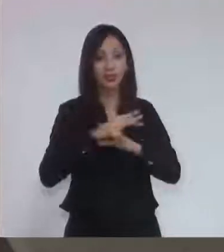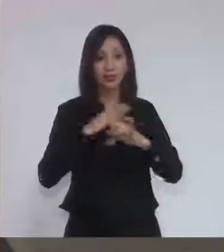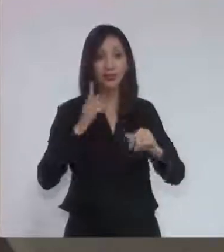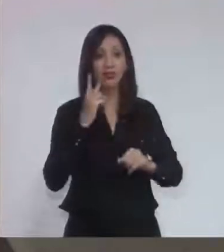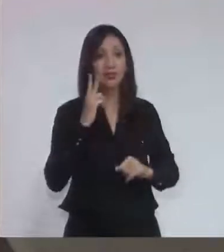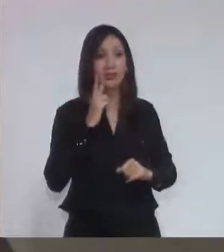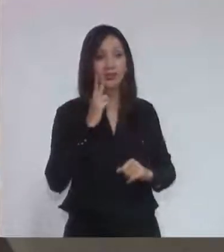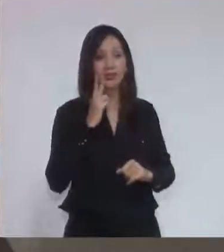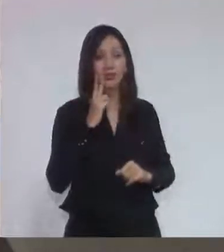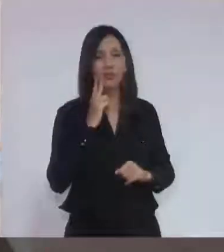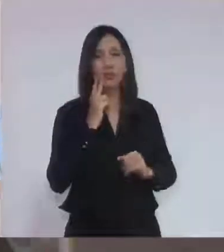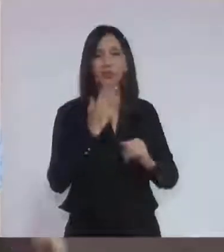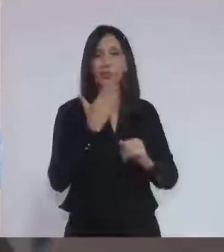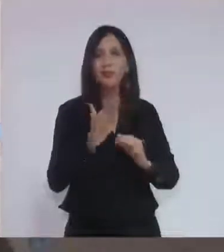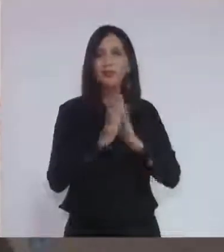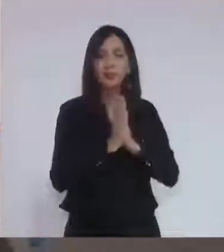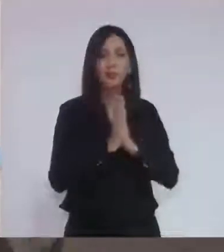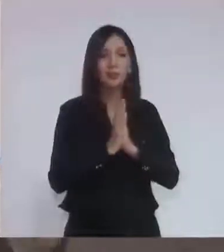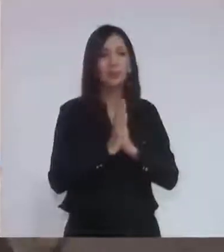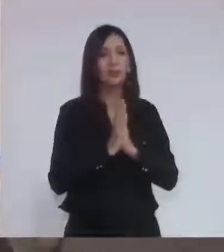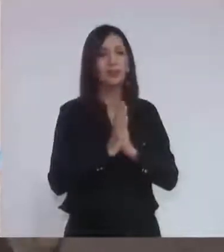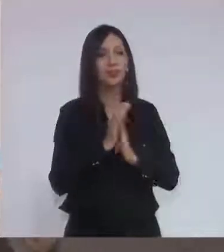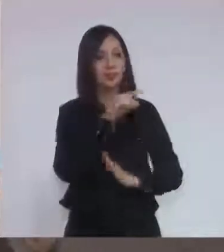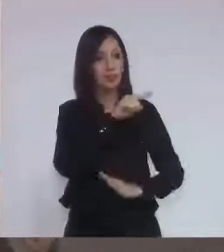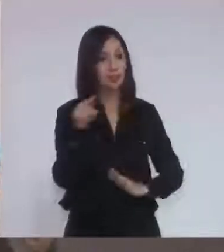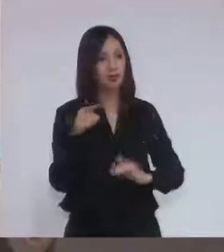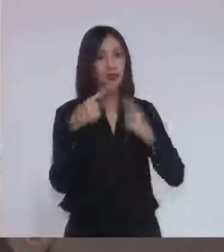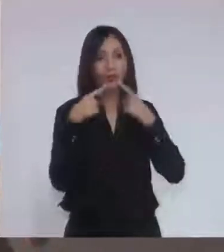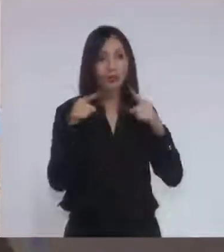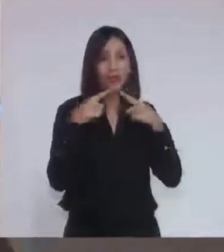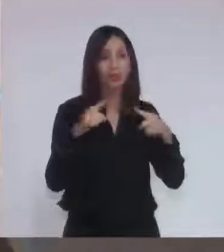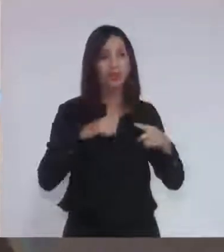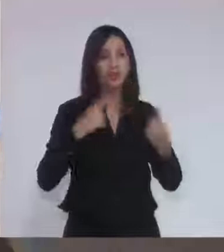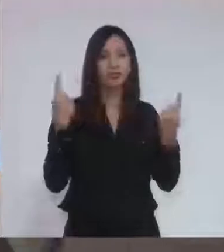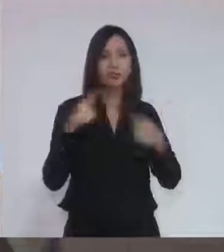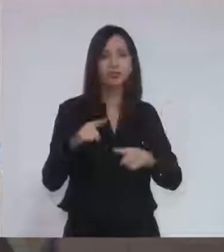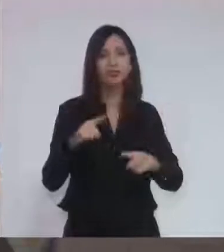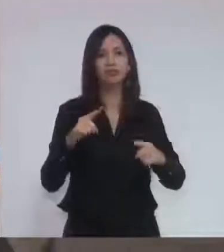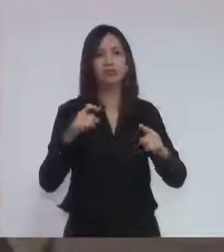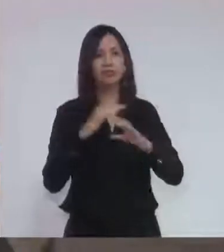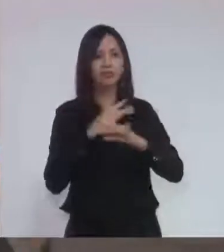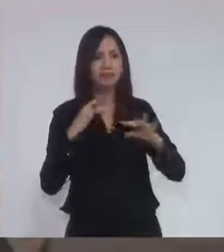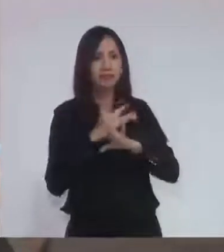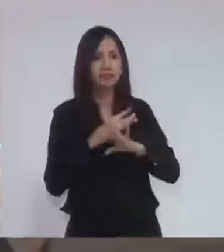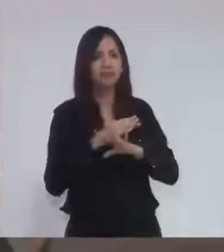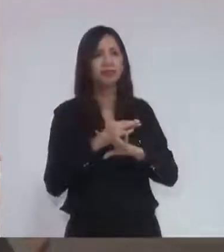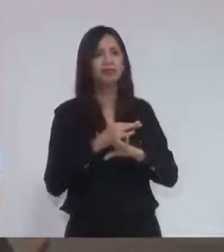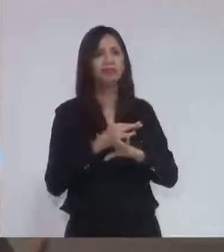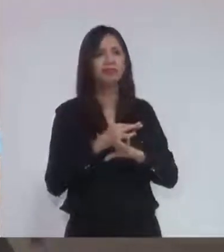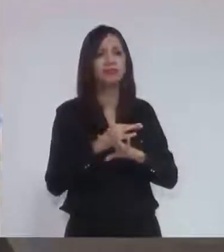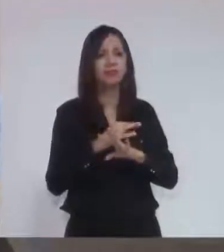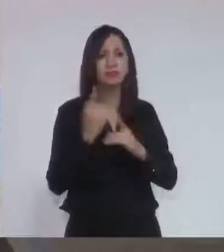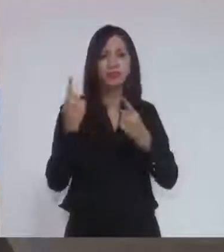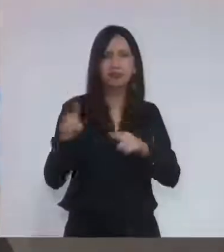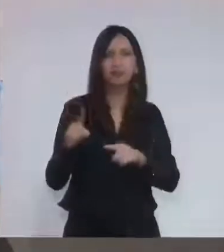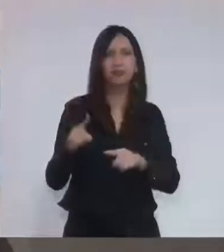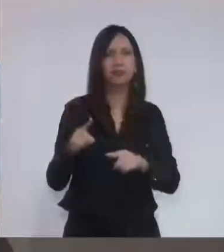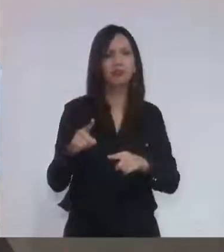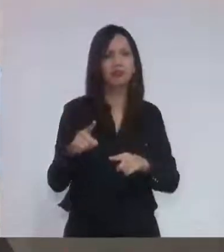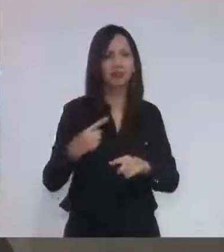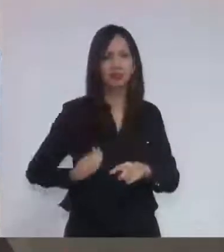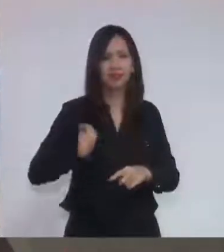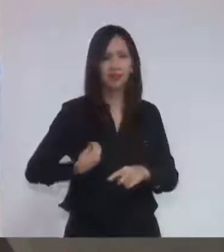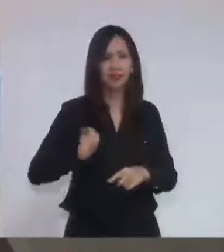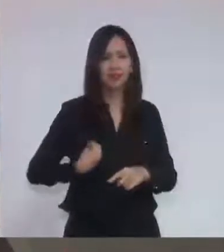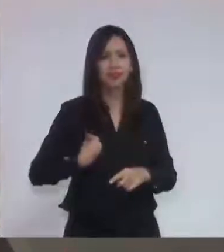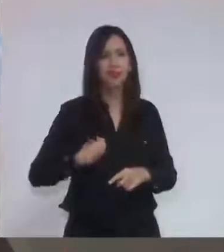pouquinho também dessa discussão, não é? Se você reclama, você está contra a cidade, se você não reclama, você está contra o morador, e eu acho que a gente já